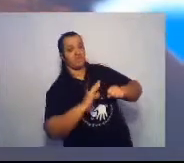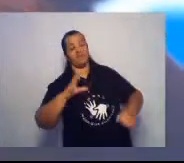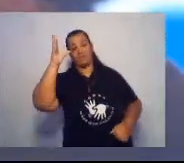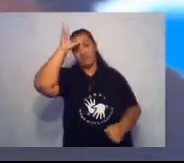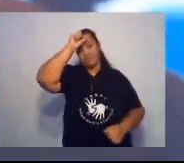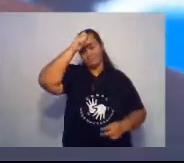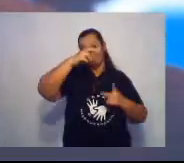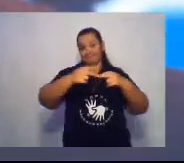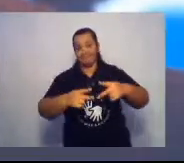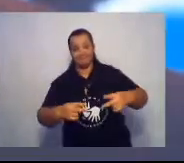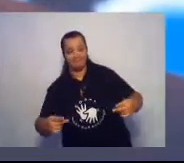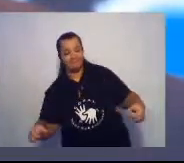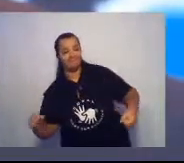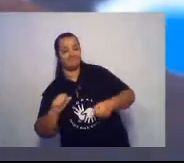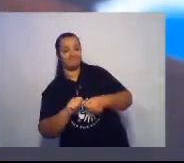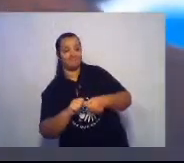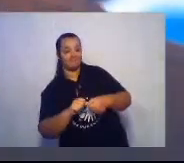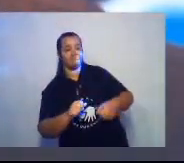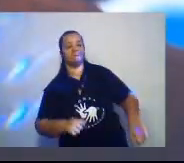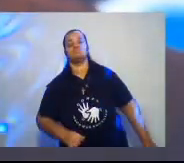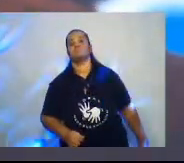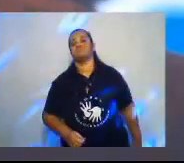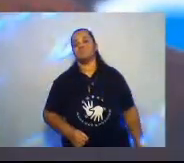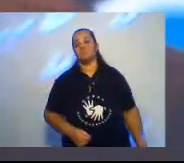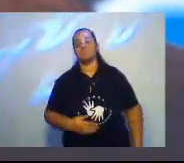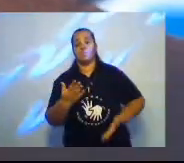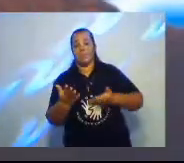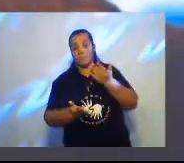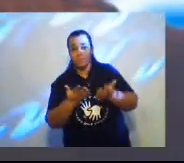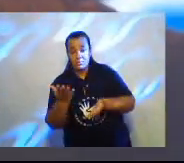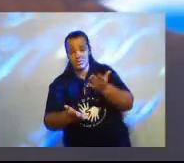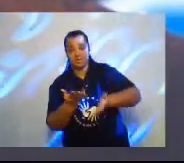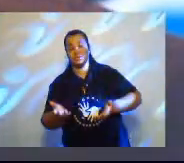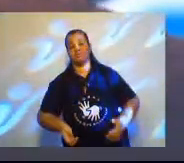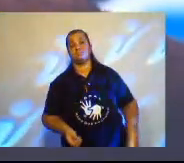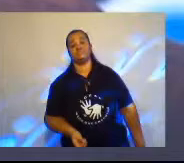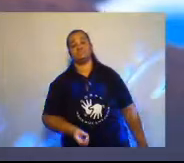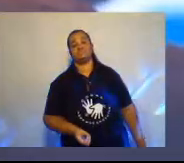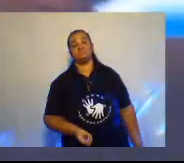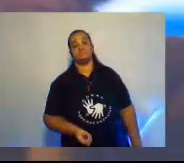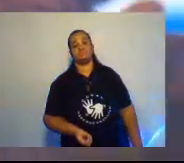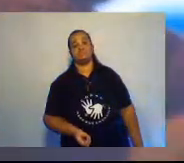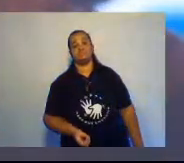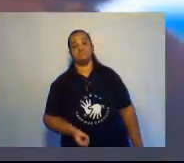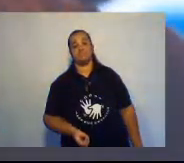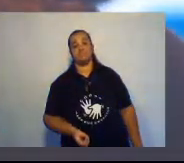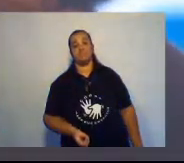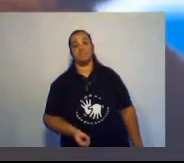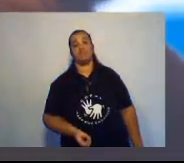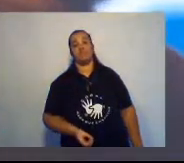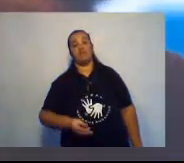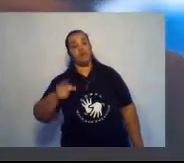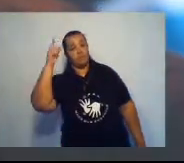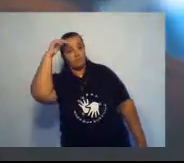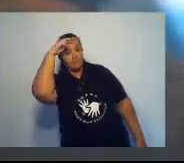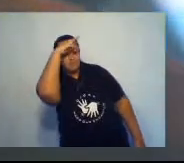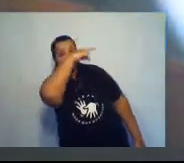que reaprender a fazer as coisas, né, fazer tudo com muito cuidado. E graças